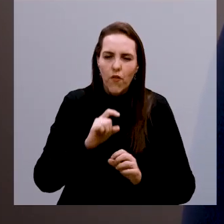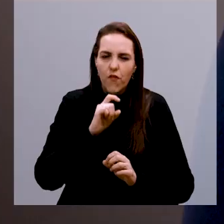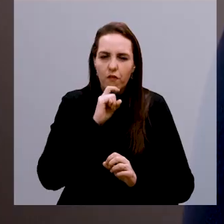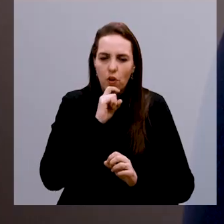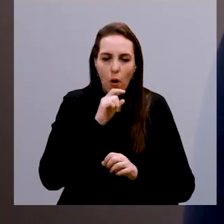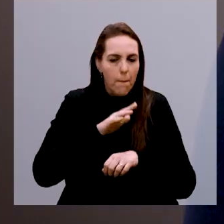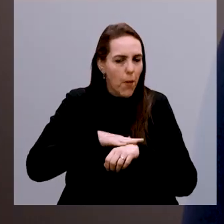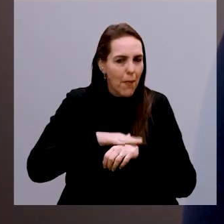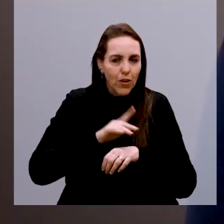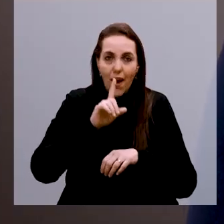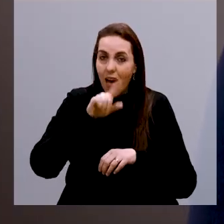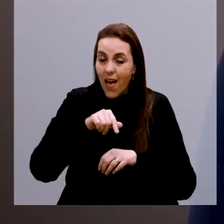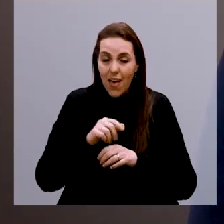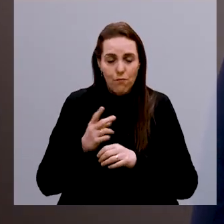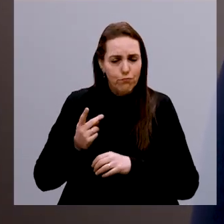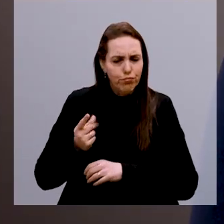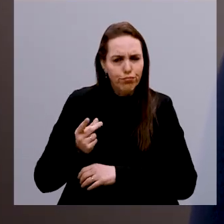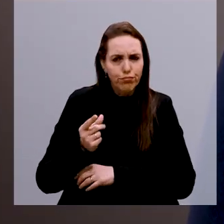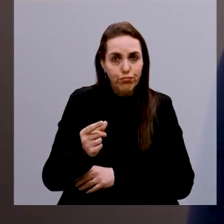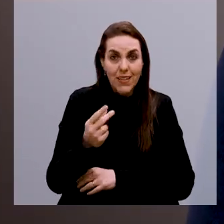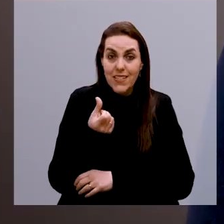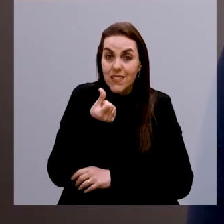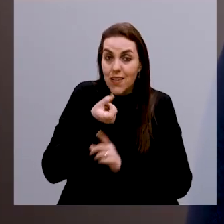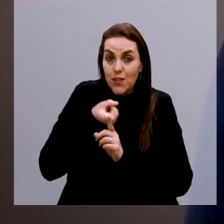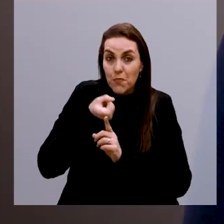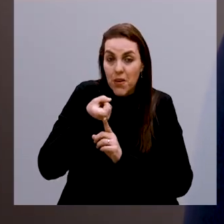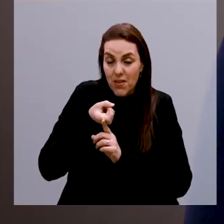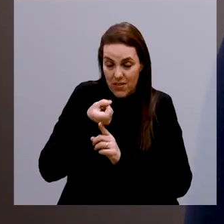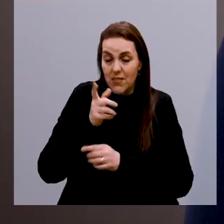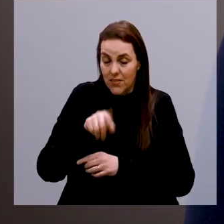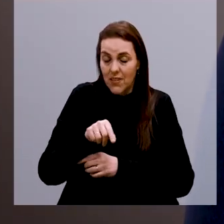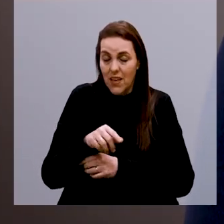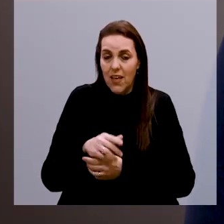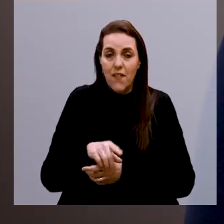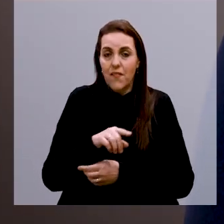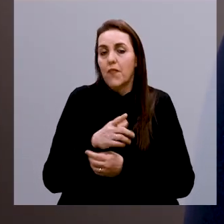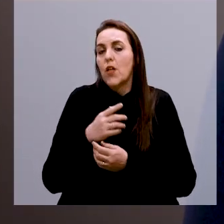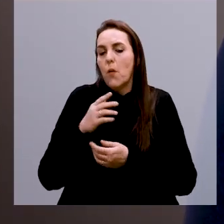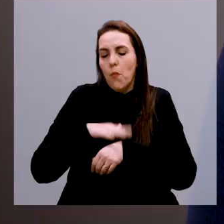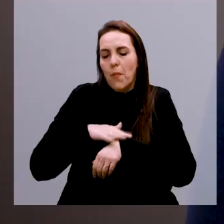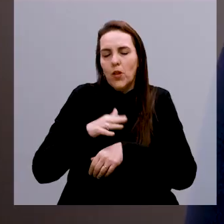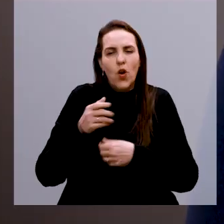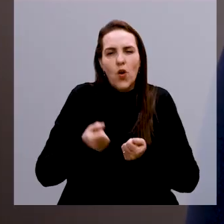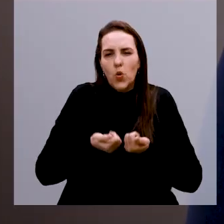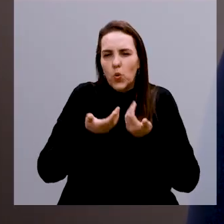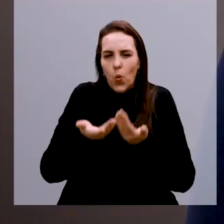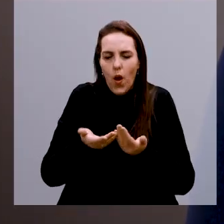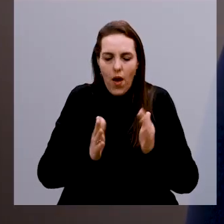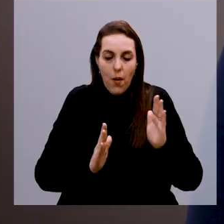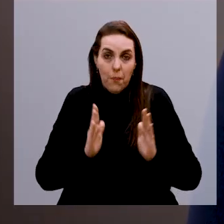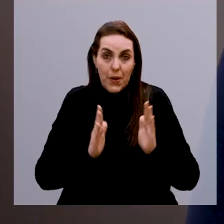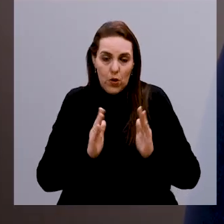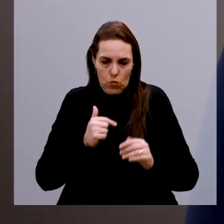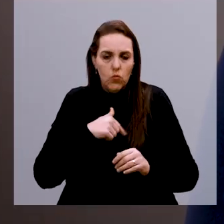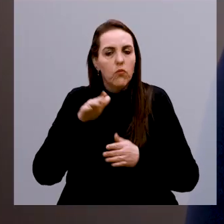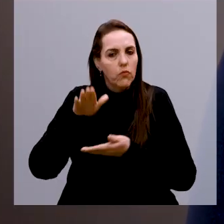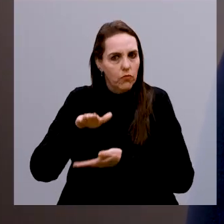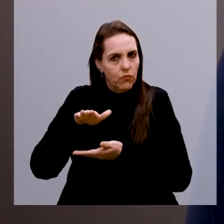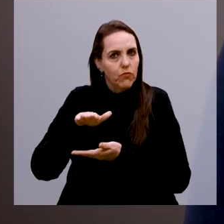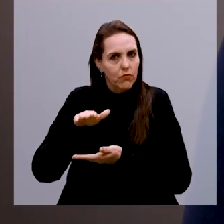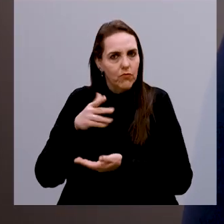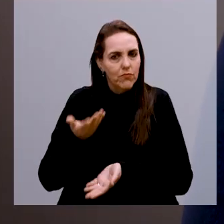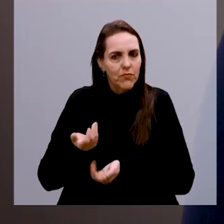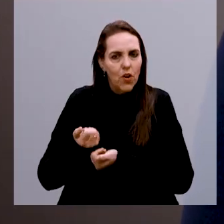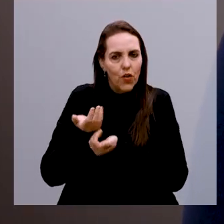esse leite com nós. É uma validade muito longa. Então, em qualquer momento que for fazer uma doação, ele vai ficar com um período muito grande com